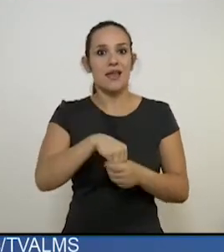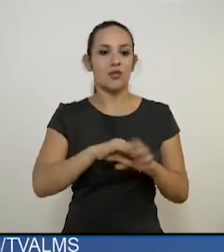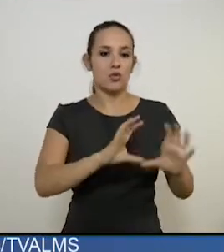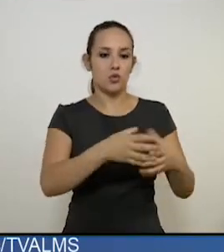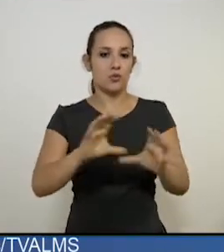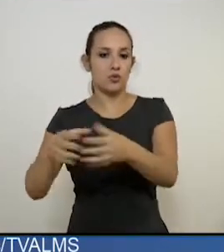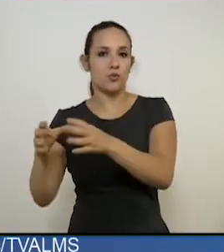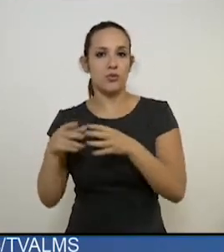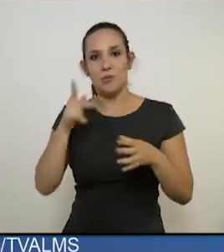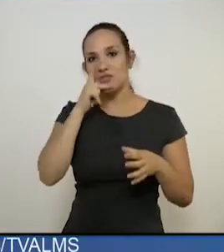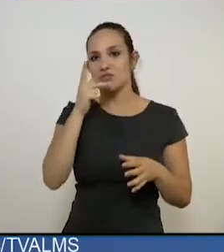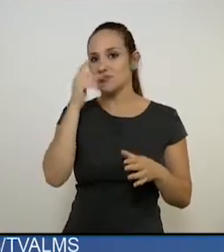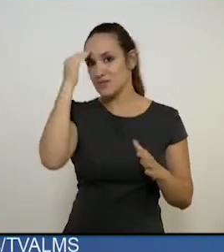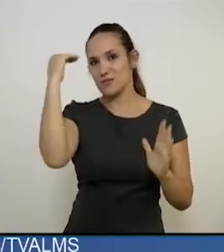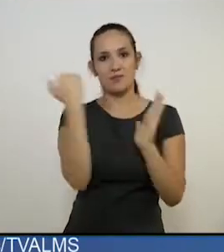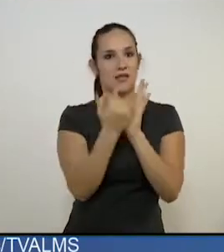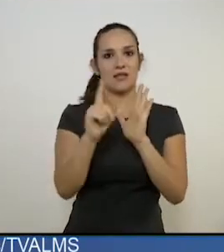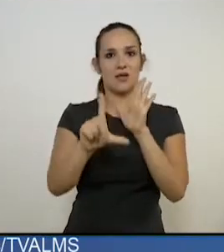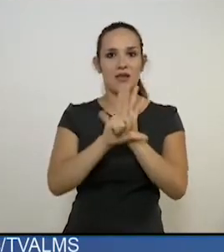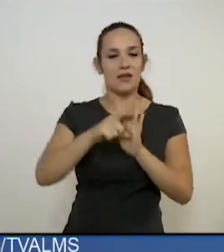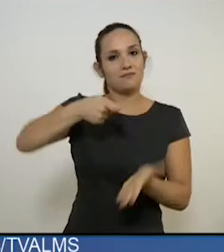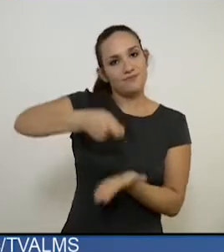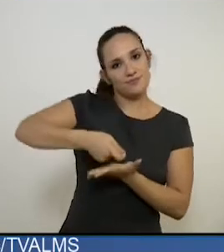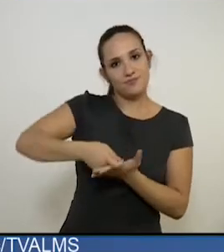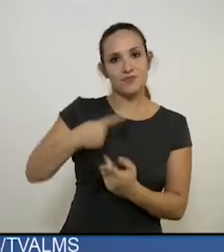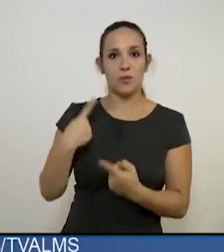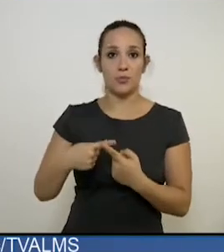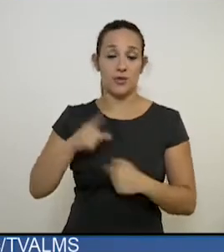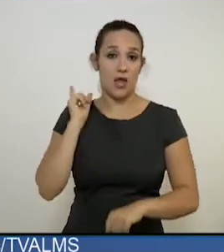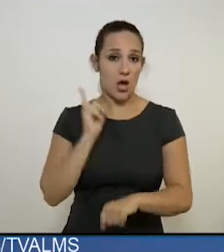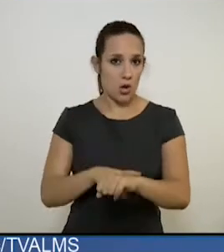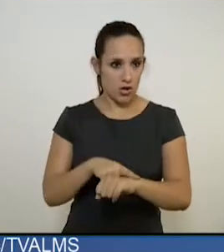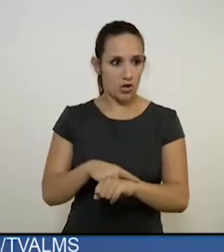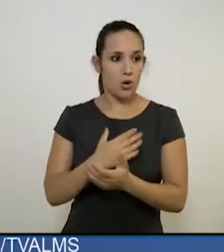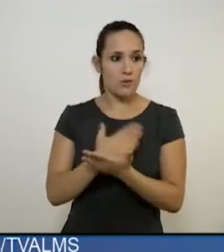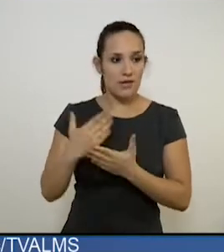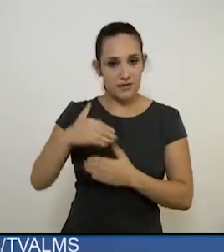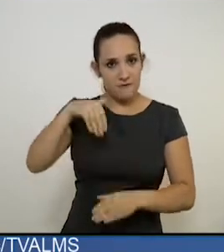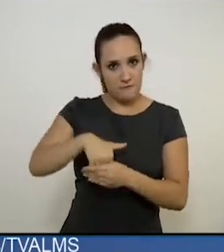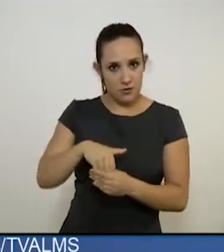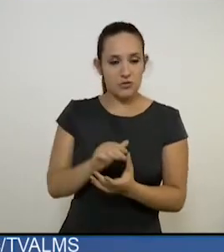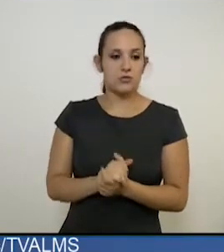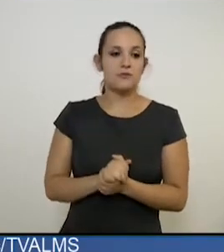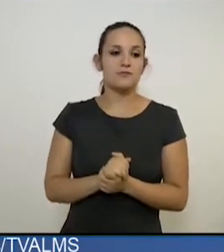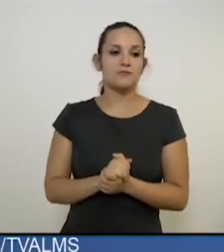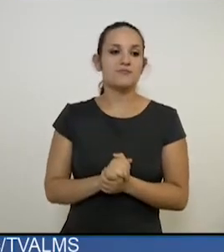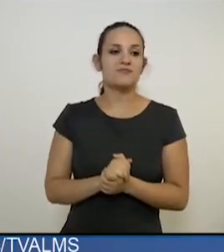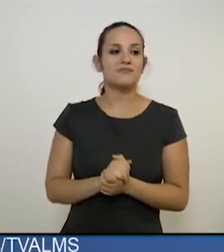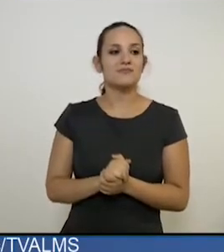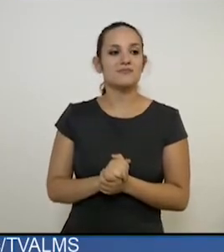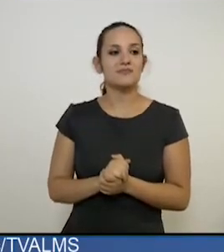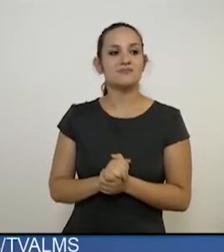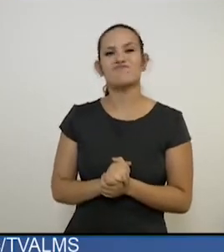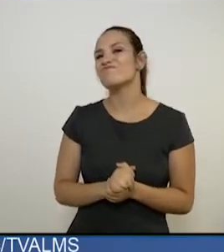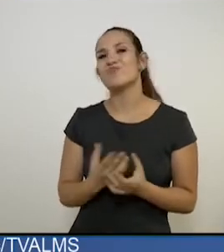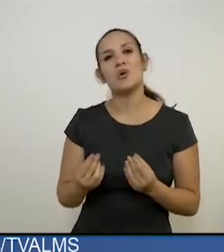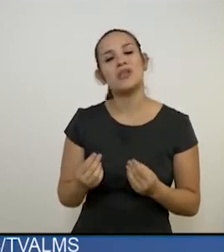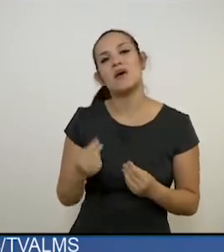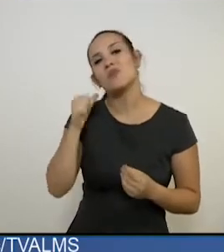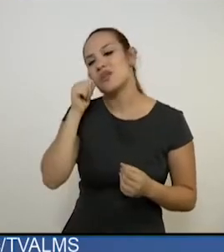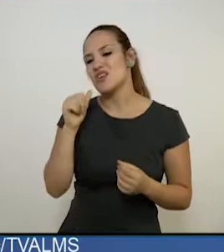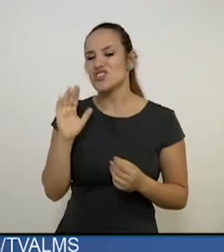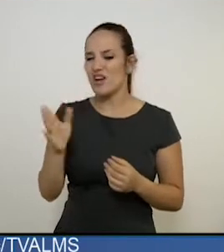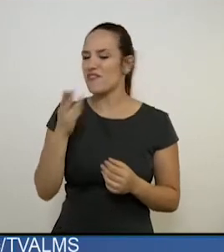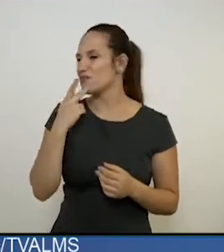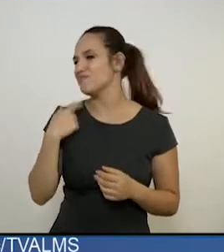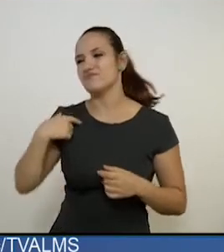muitas vezes não é cumprida. Afinal, até o momento das eleições, boa parte das candidatas já abandonou